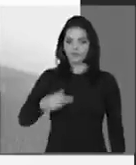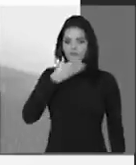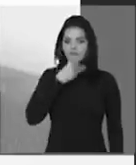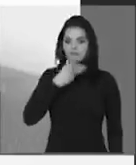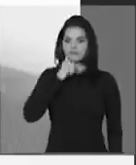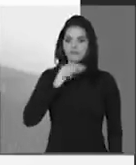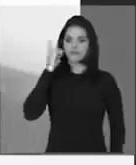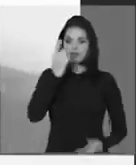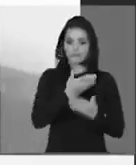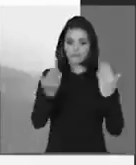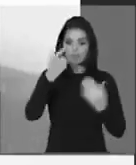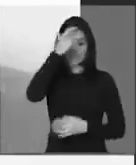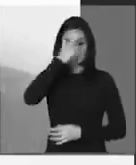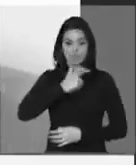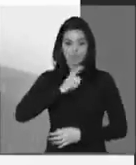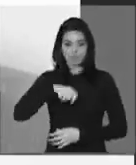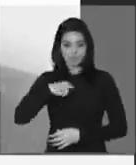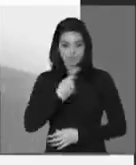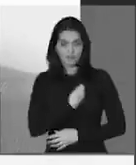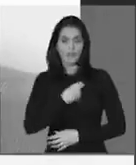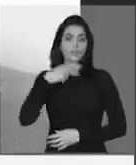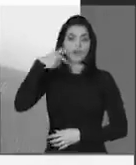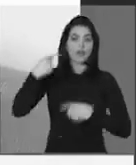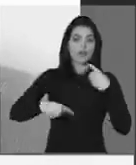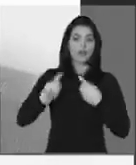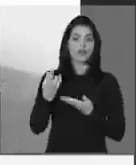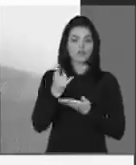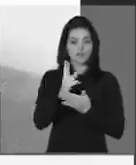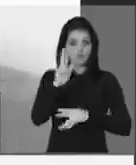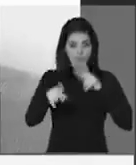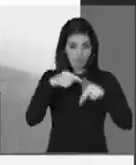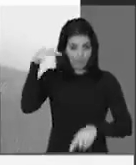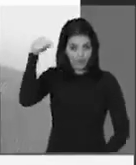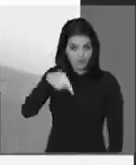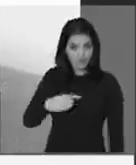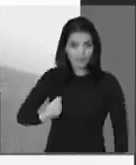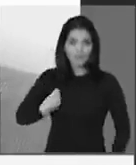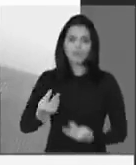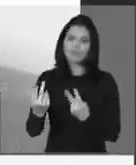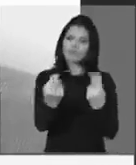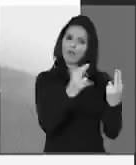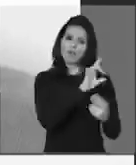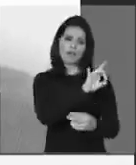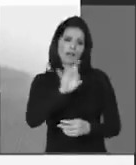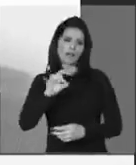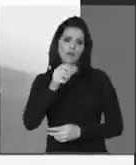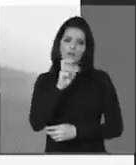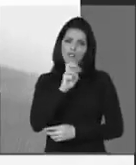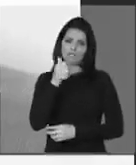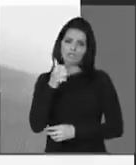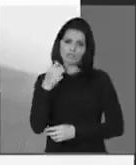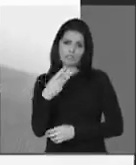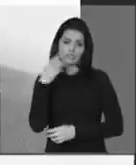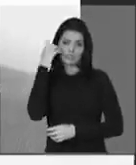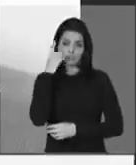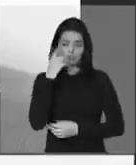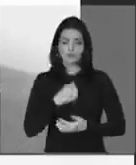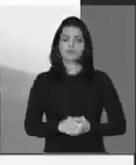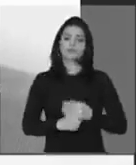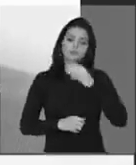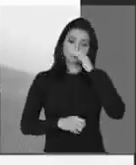e eu como o parlamentar representante do Povo nesta casa assim como cada um dos 513 Deputados